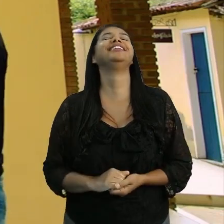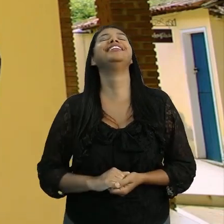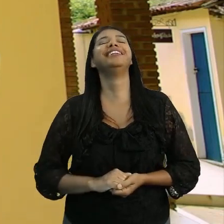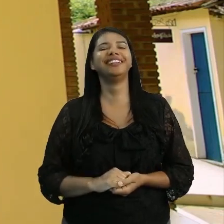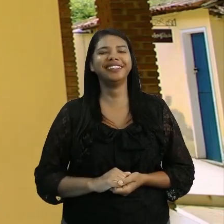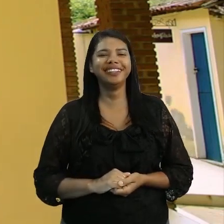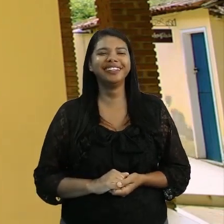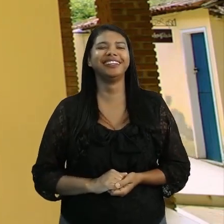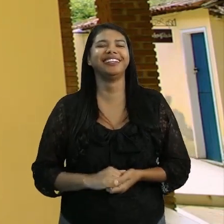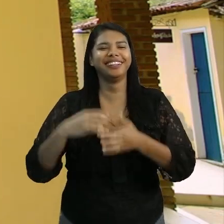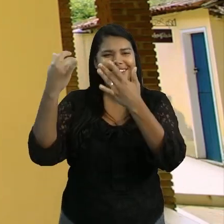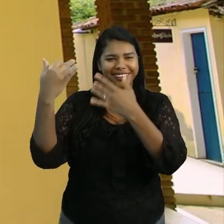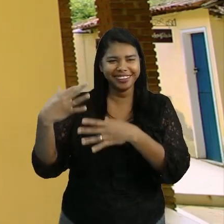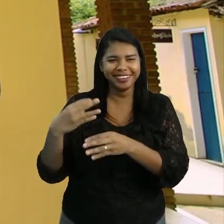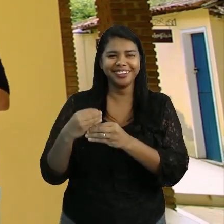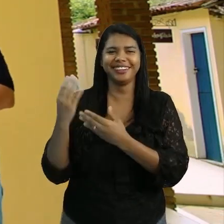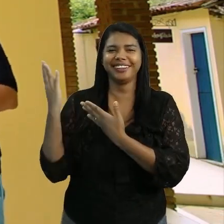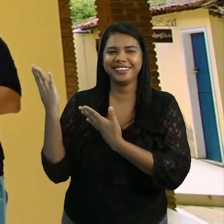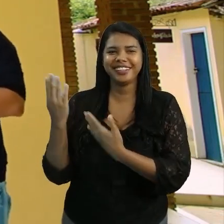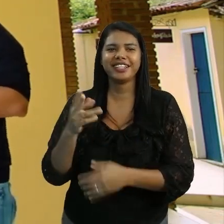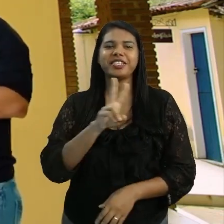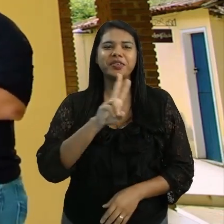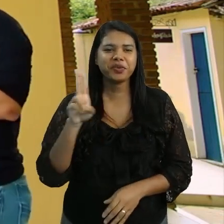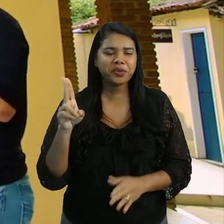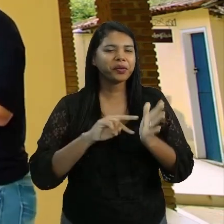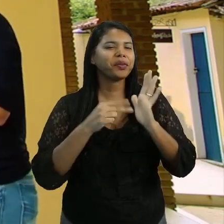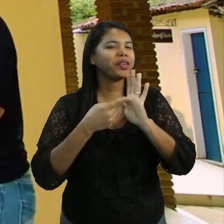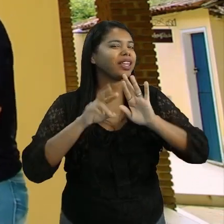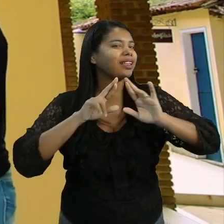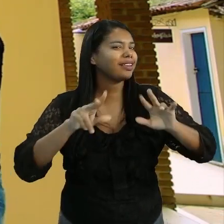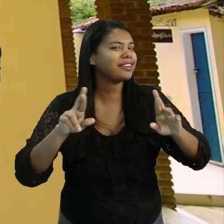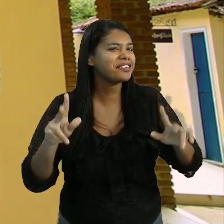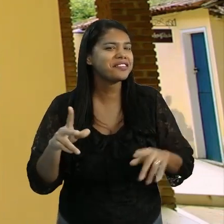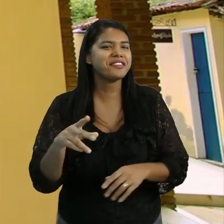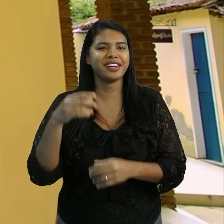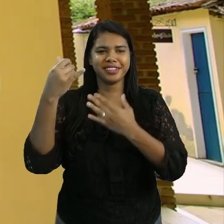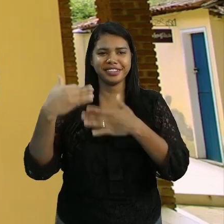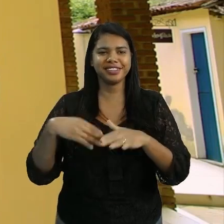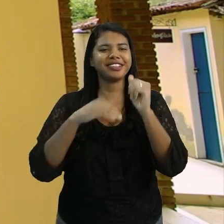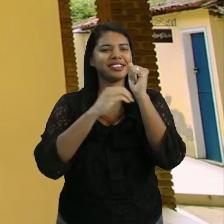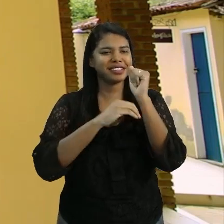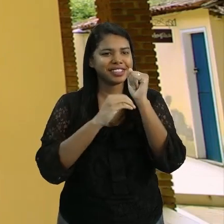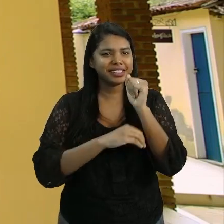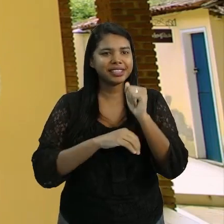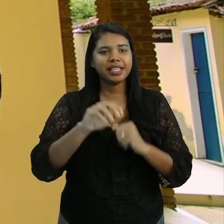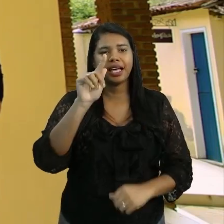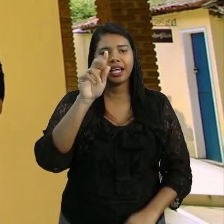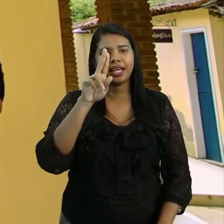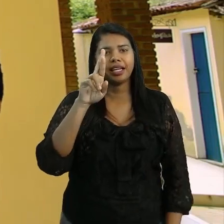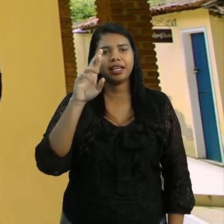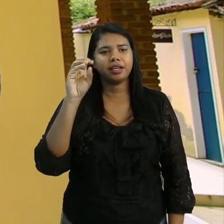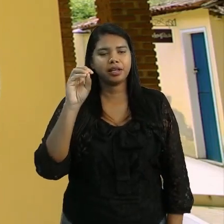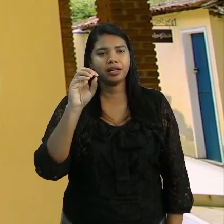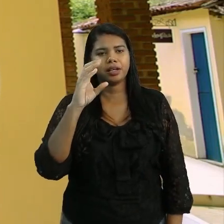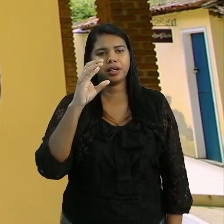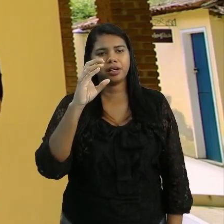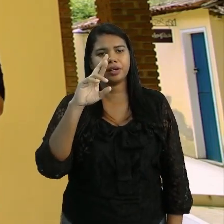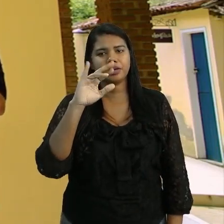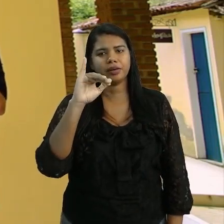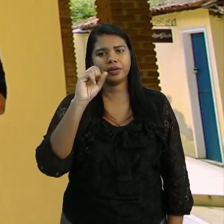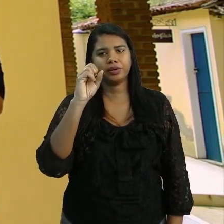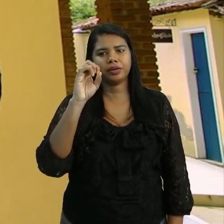amigos me chamam de Gui, minha família me chama de Guinho, aqui na comunidade é Guru Krishna, alguns amigos me chamam